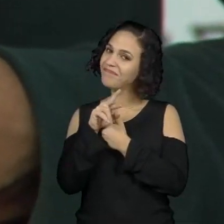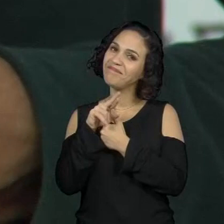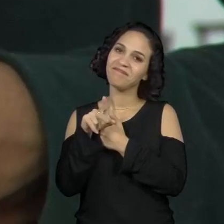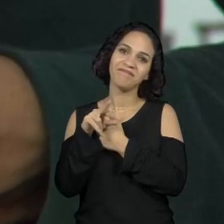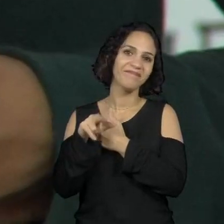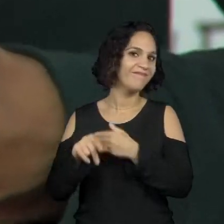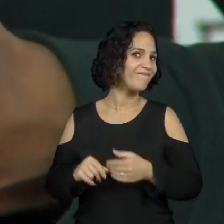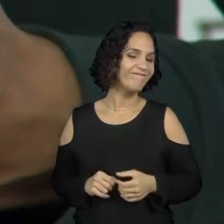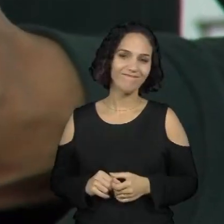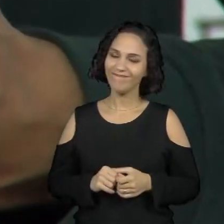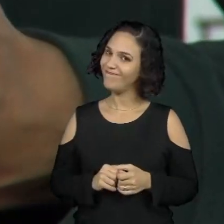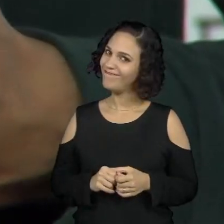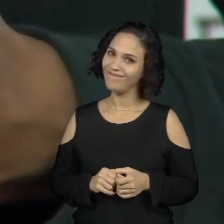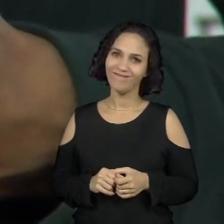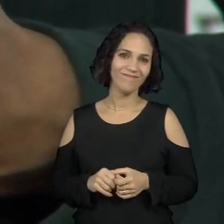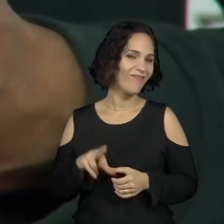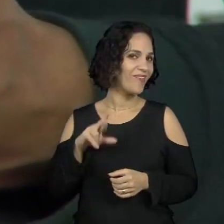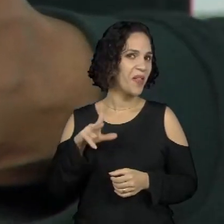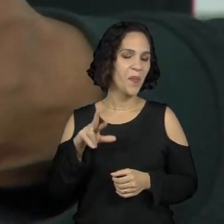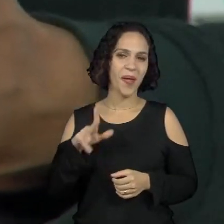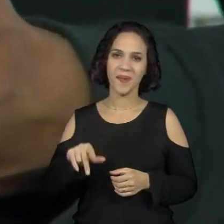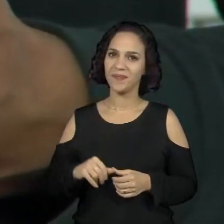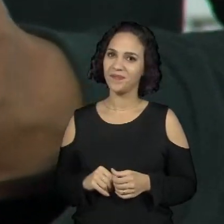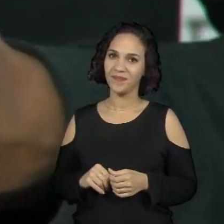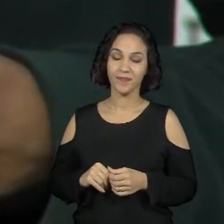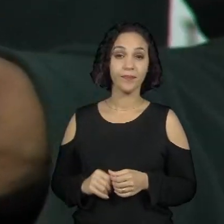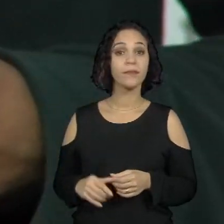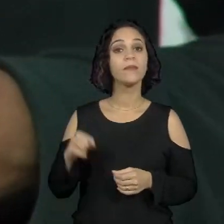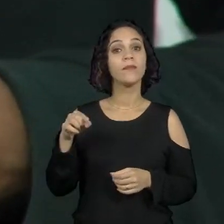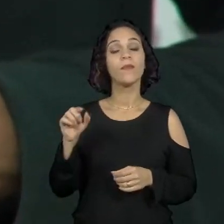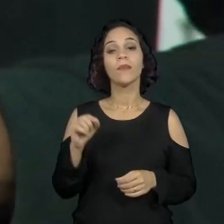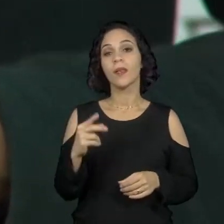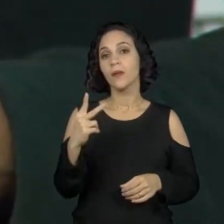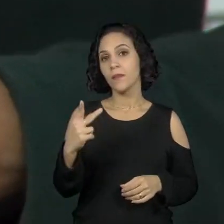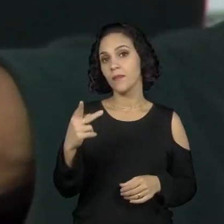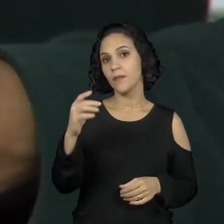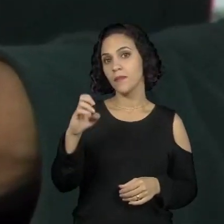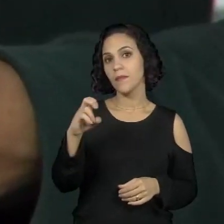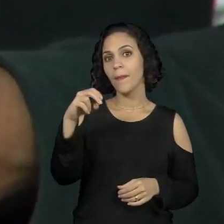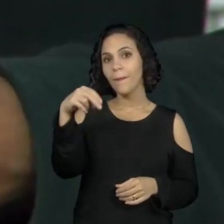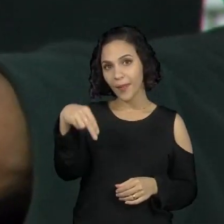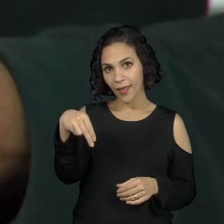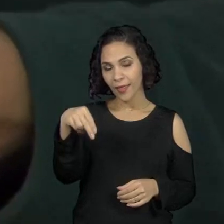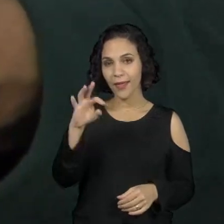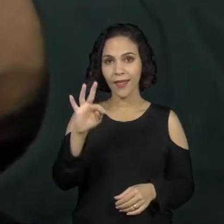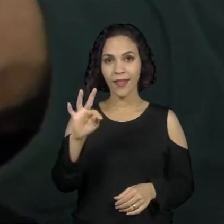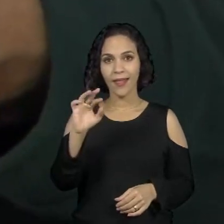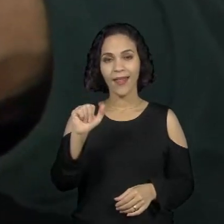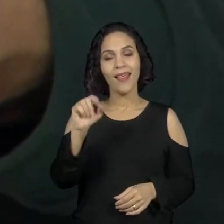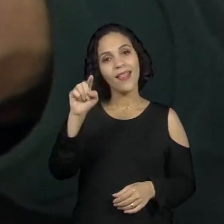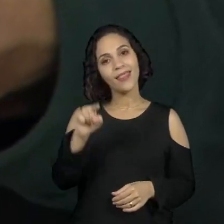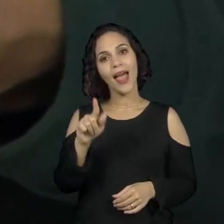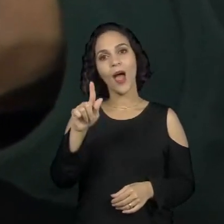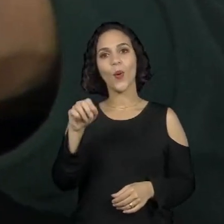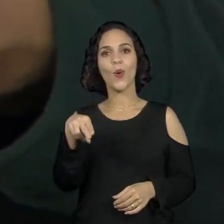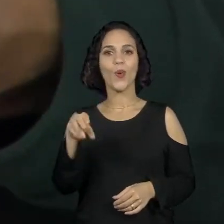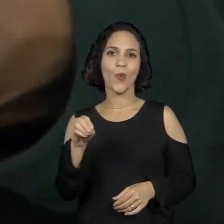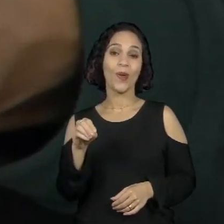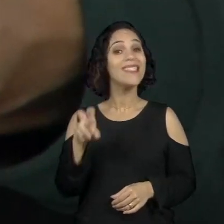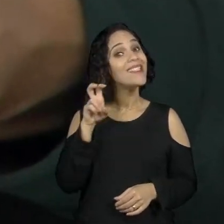Não, não é um hexágono. É um pentágono. Olha, eu vou até contar aqui os lados com